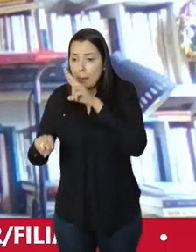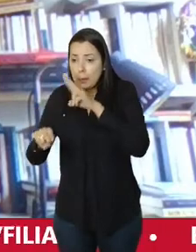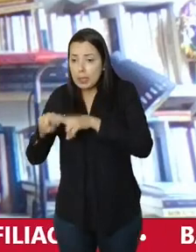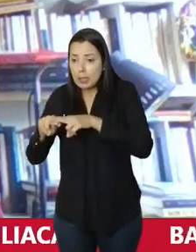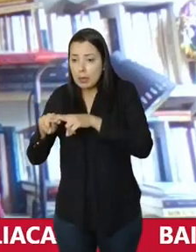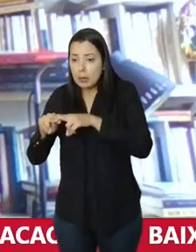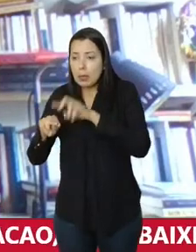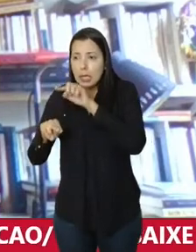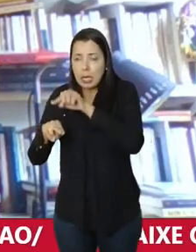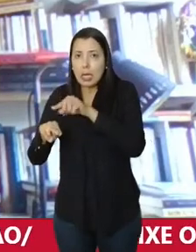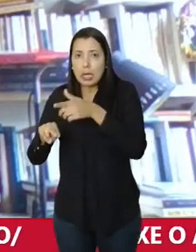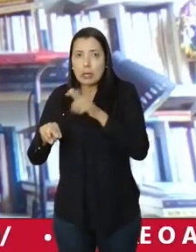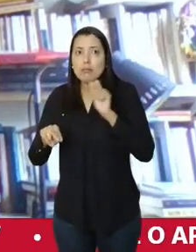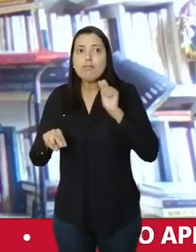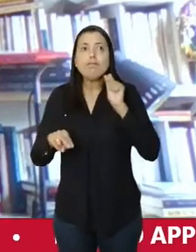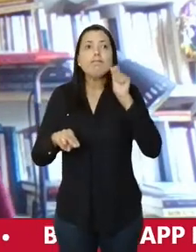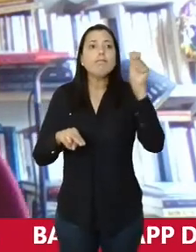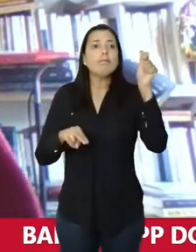do Tiradentes.